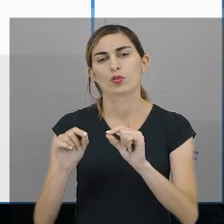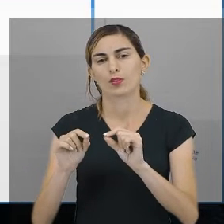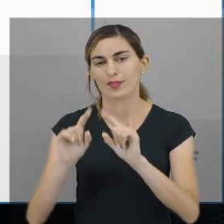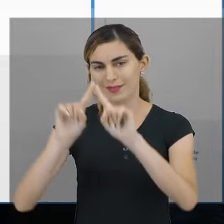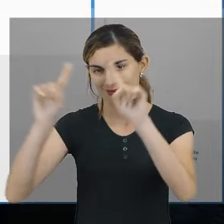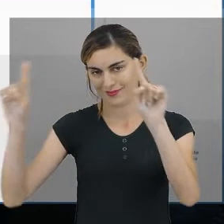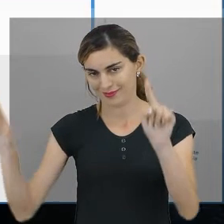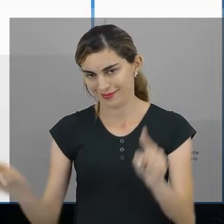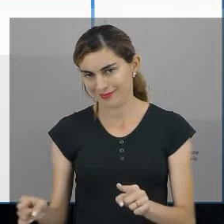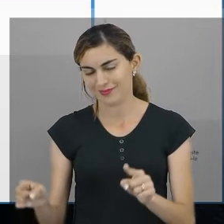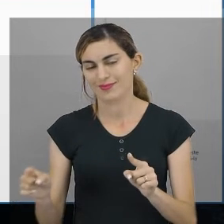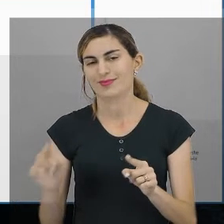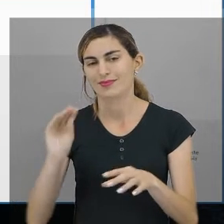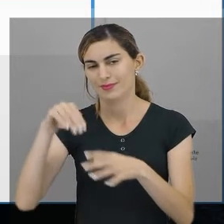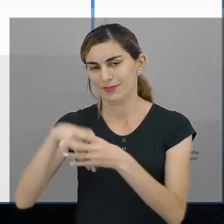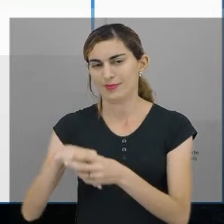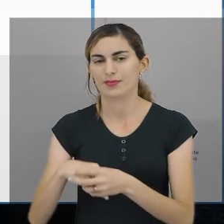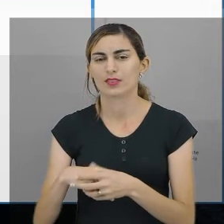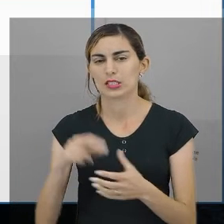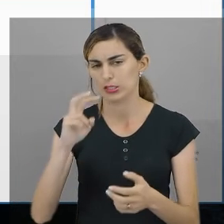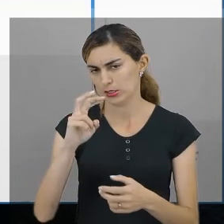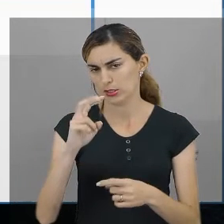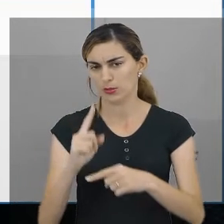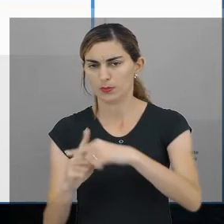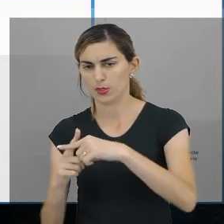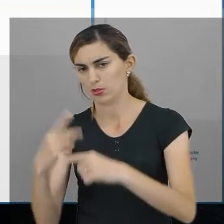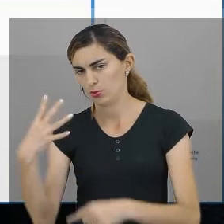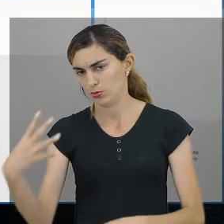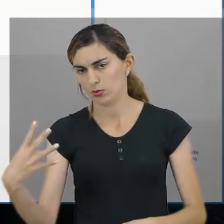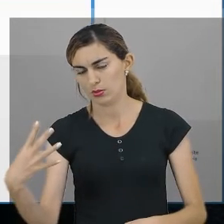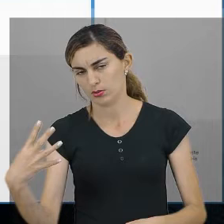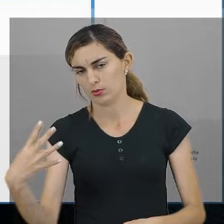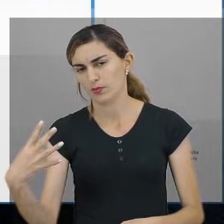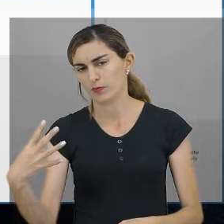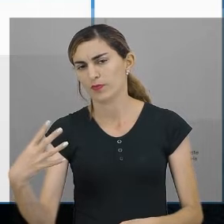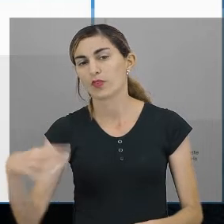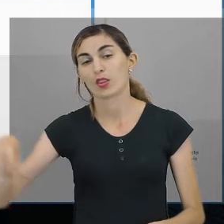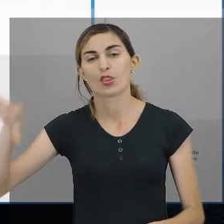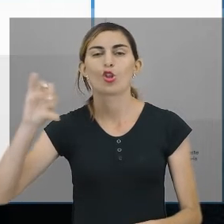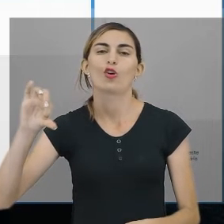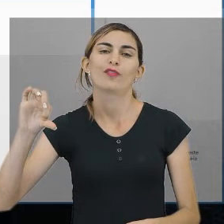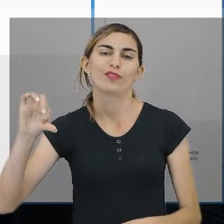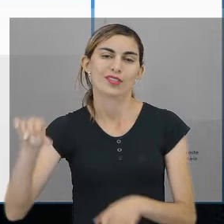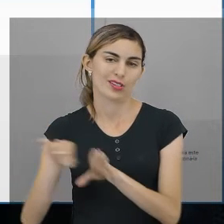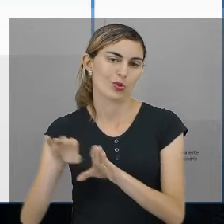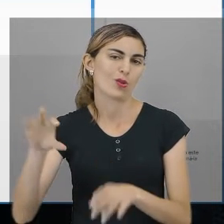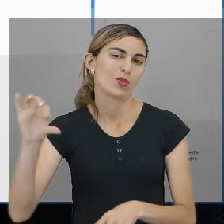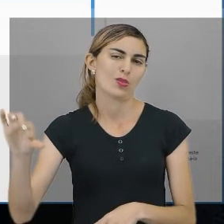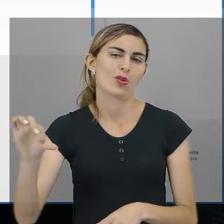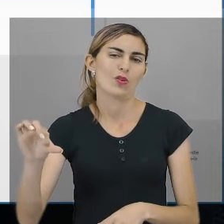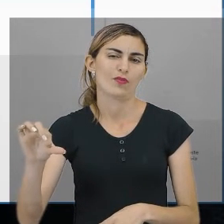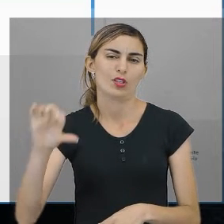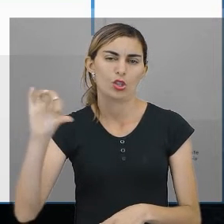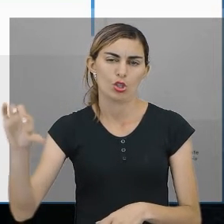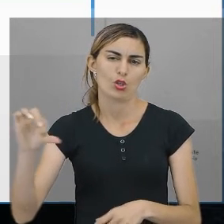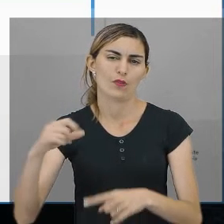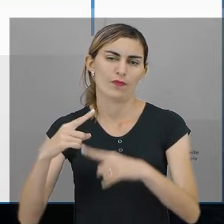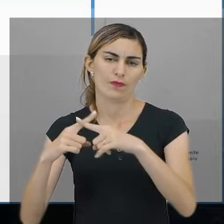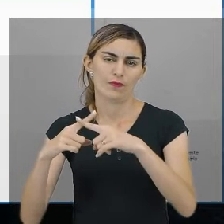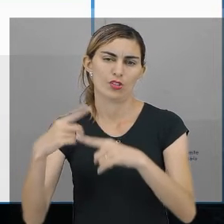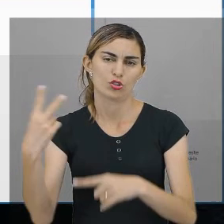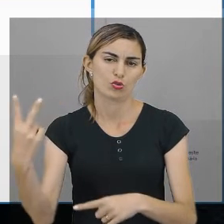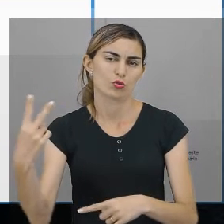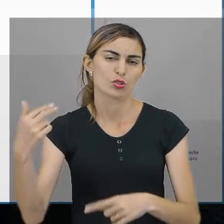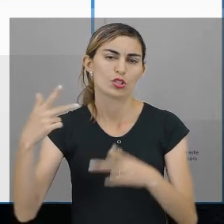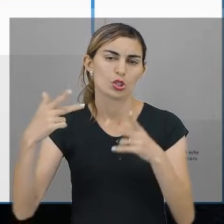expressão. Então, 5 mais 4, 9, vezes 2, 18. No terceiro